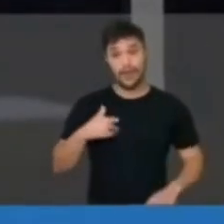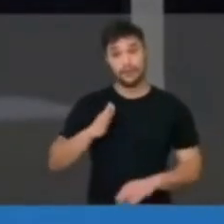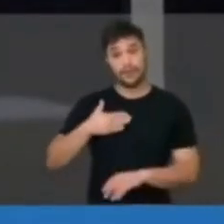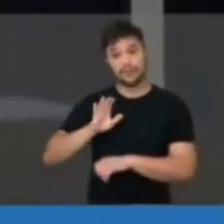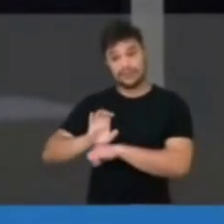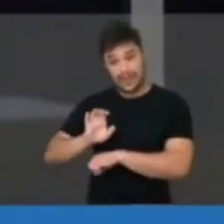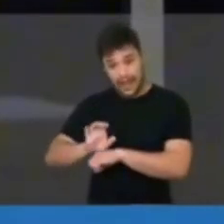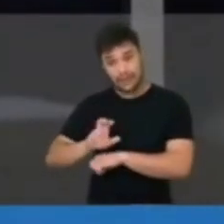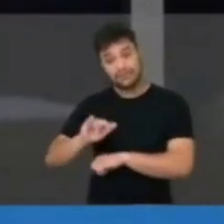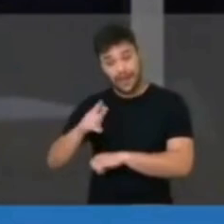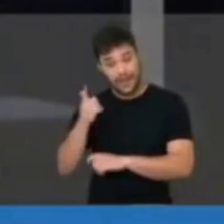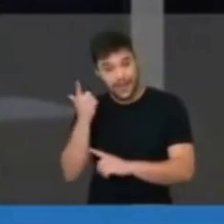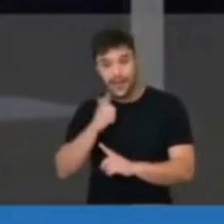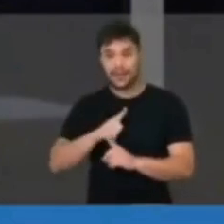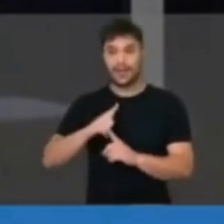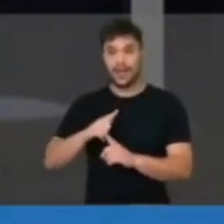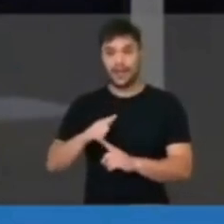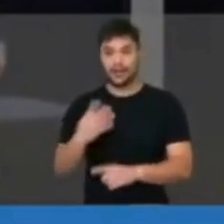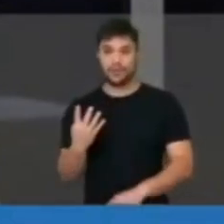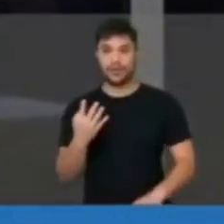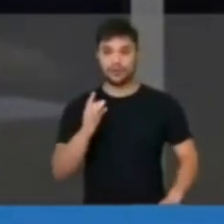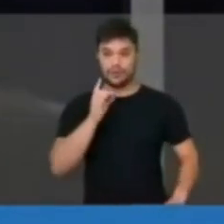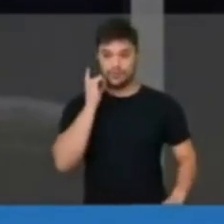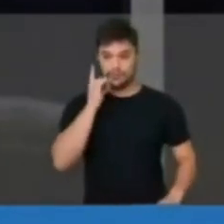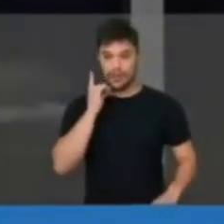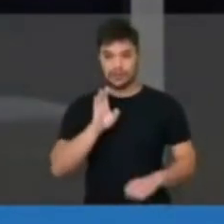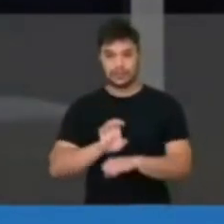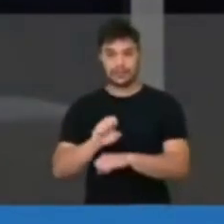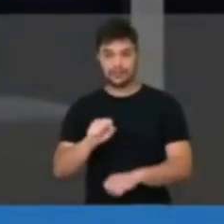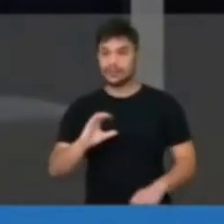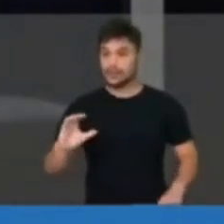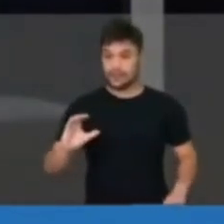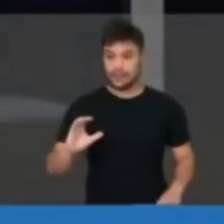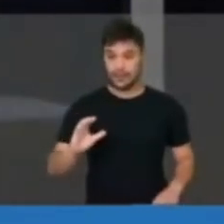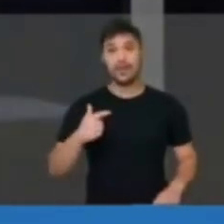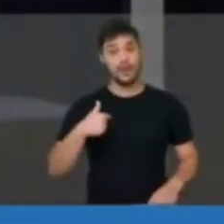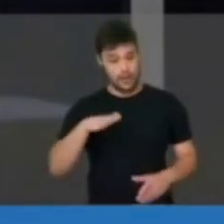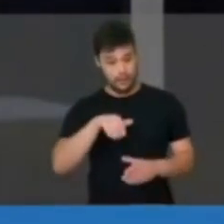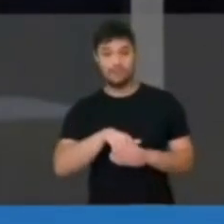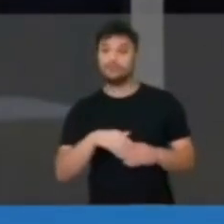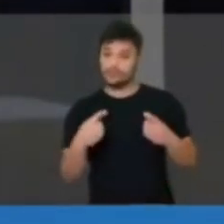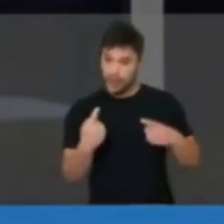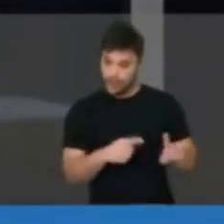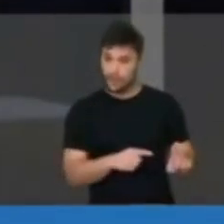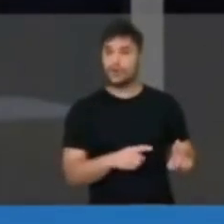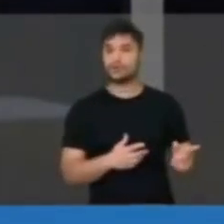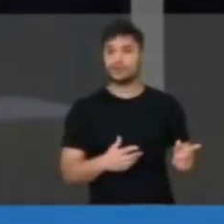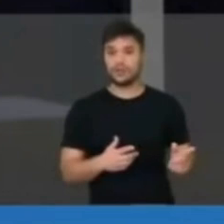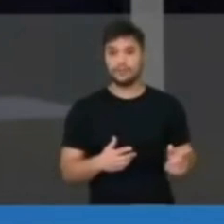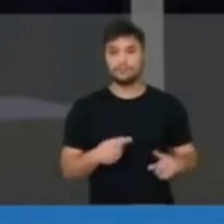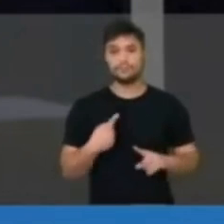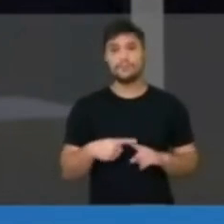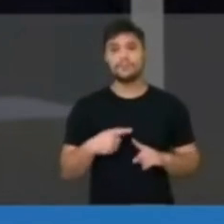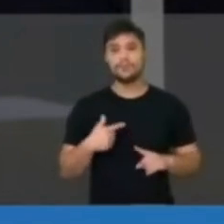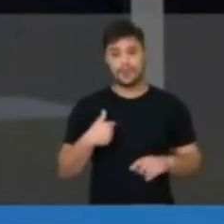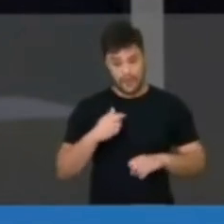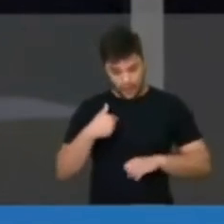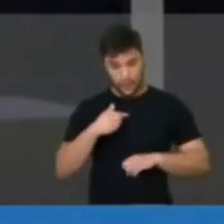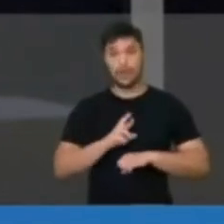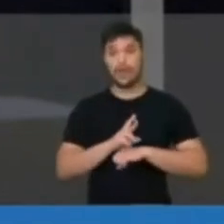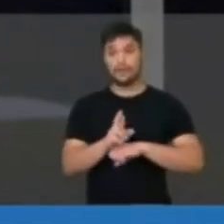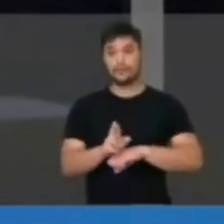que ganharia 4 deputados, que é o estado de Santa Catarina. E votarei contra, porque entendo que represento aqui